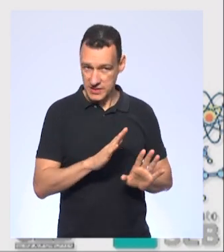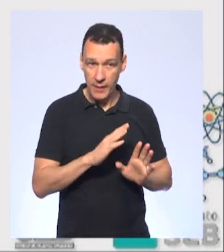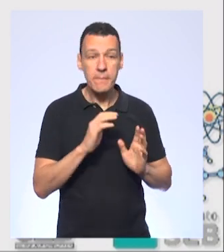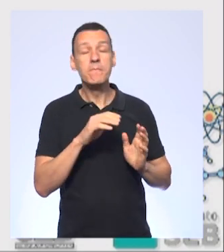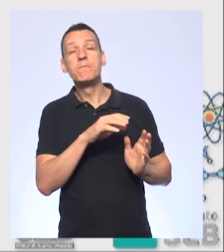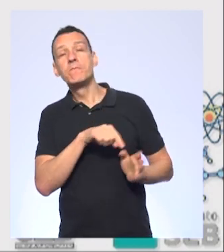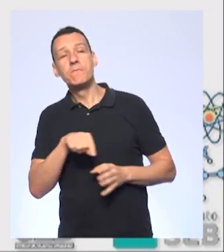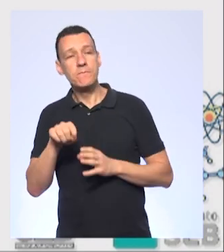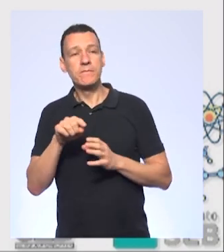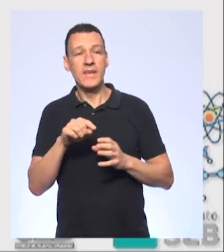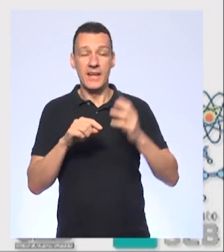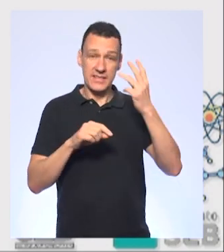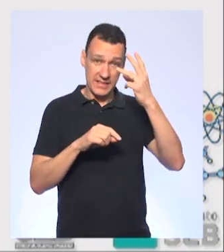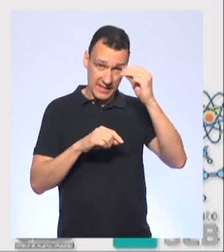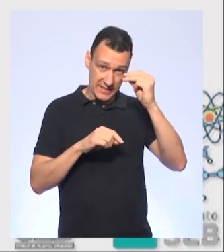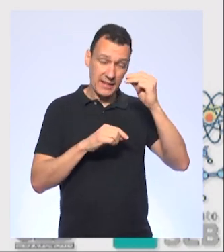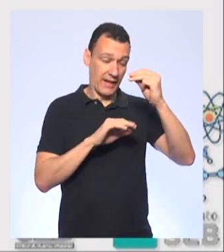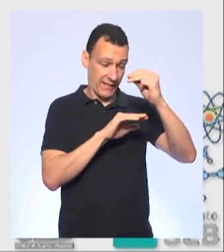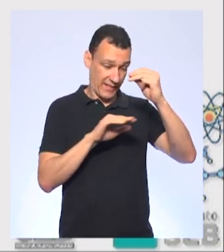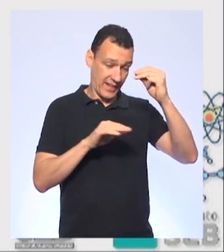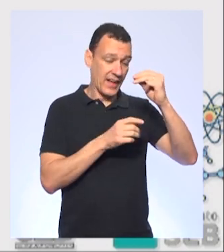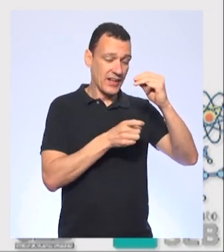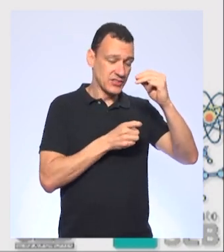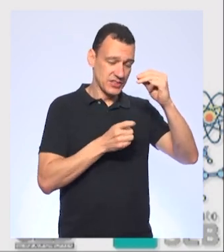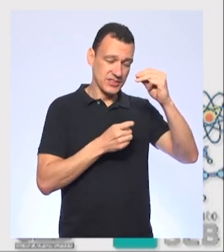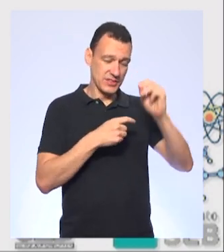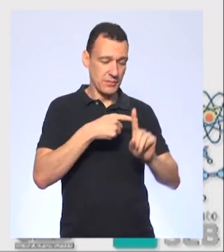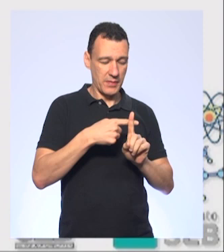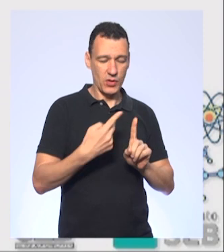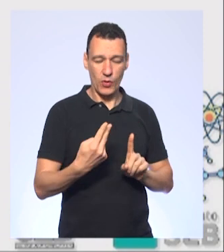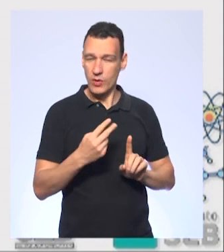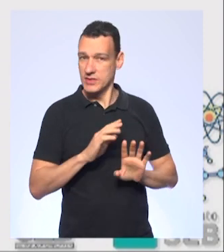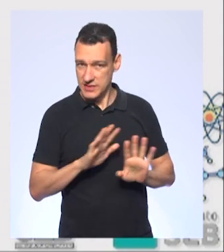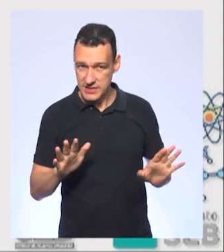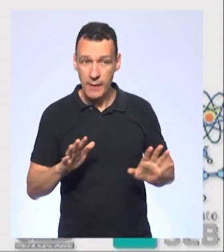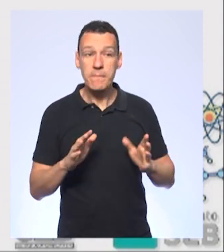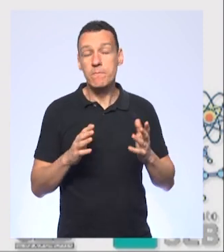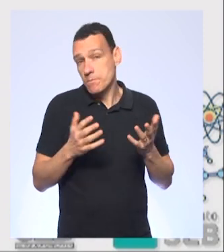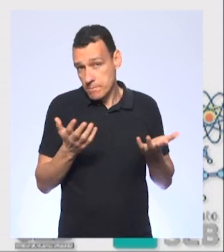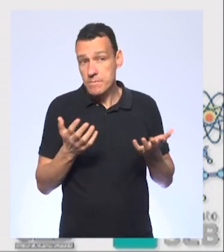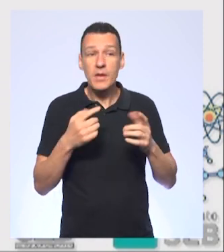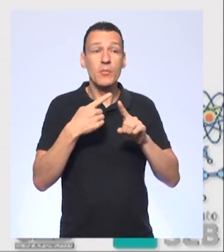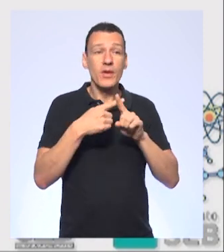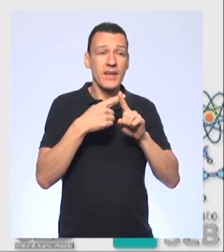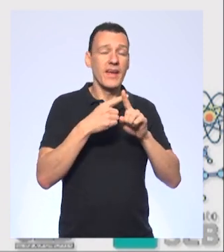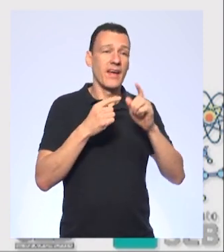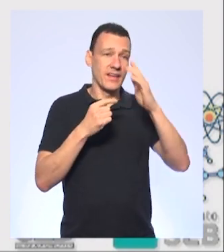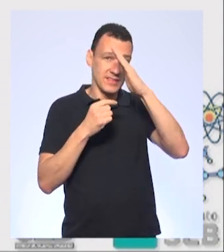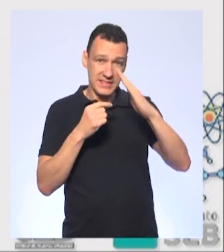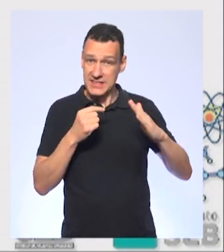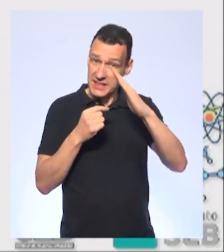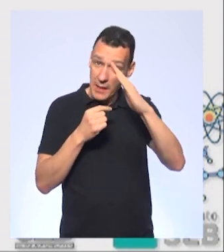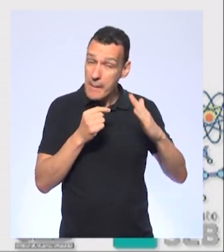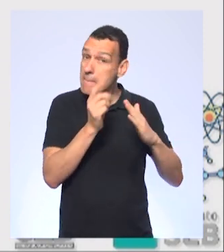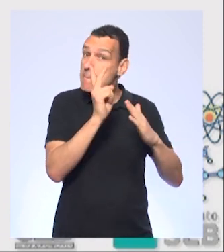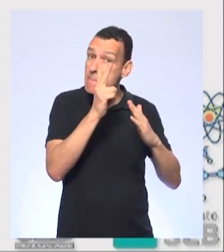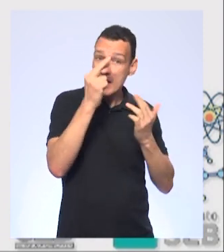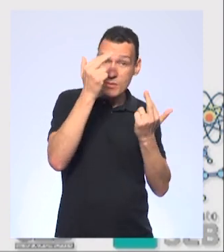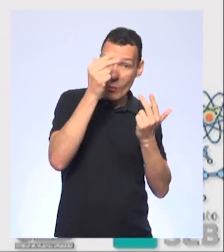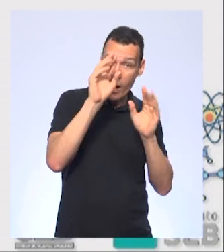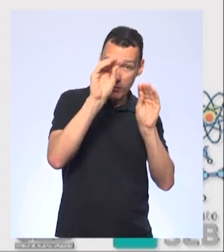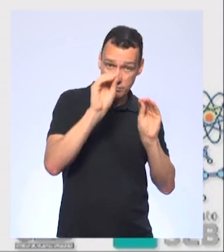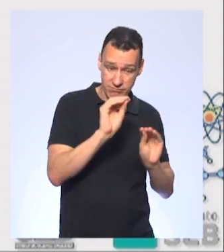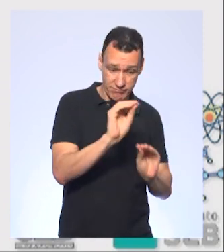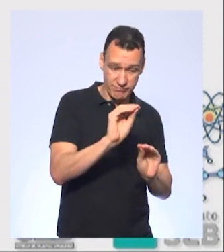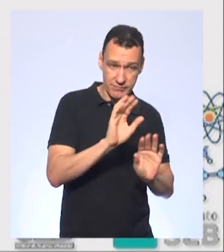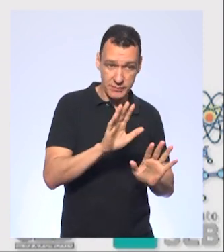30 está para x mais 2. Veja que os 2 segmentos utilizados são 2 segmentos da mesma transversal. Assim como, se eu peguei o